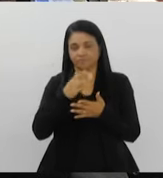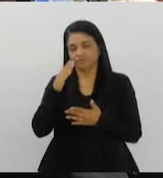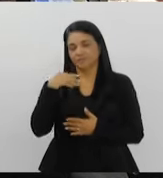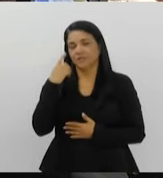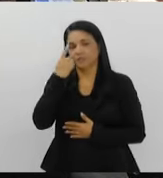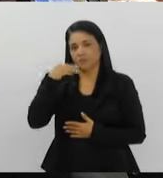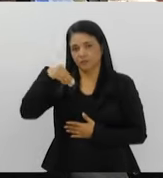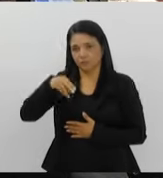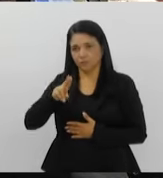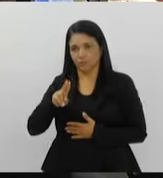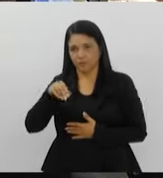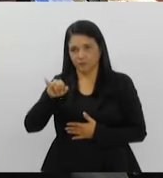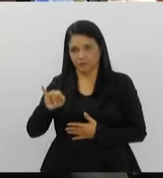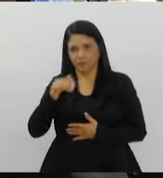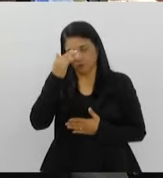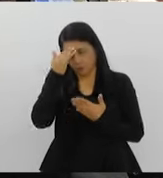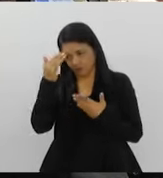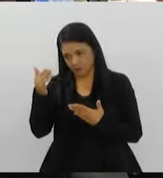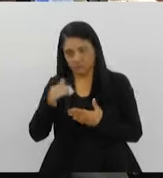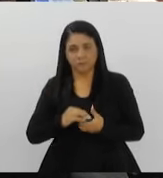obrigado.